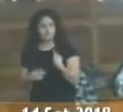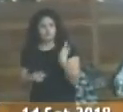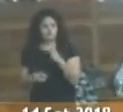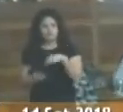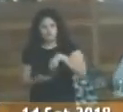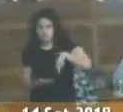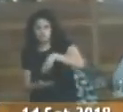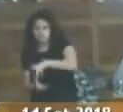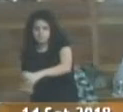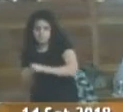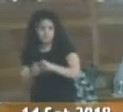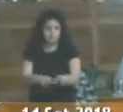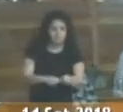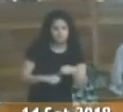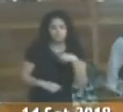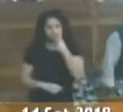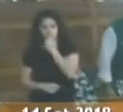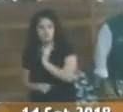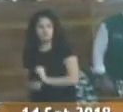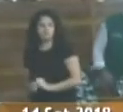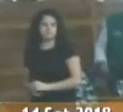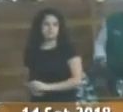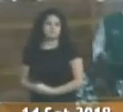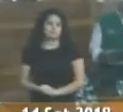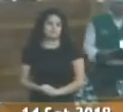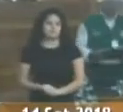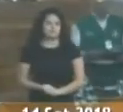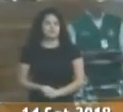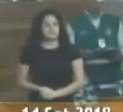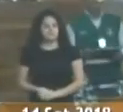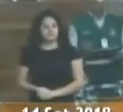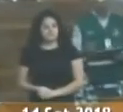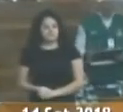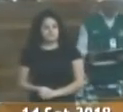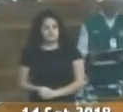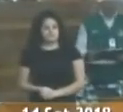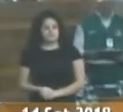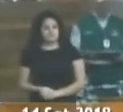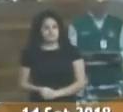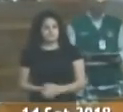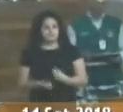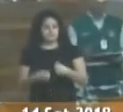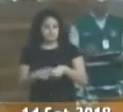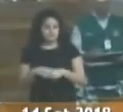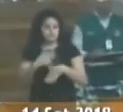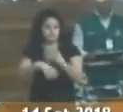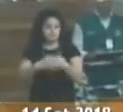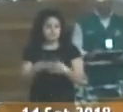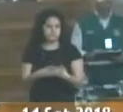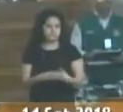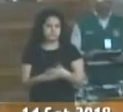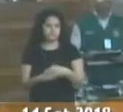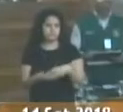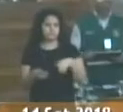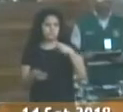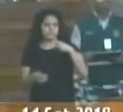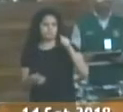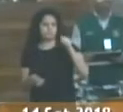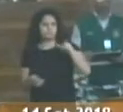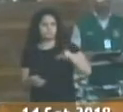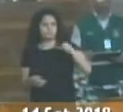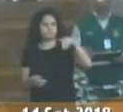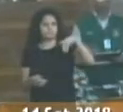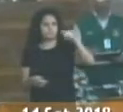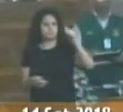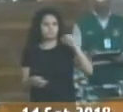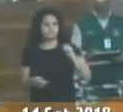o lixo que é deixado nas trilhas. Sabe? A gente está vivendo um total descaso na Praia Grande das Palmas em relação a isso